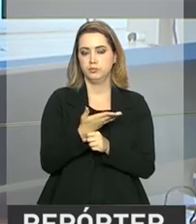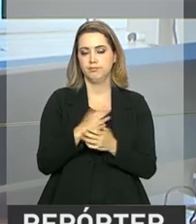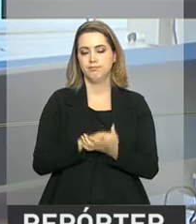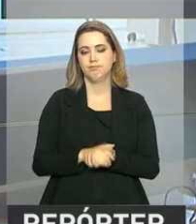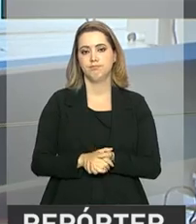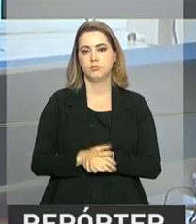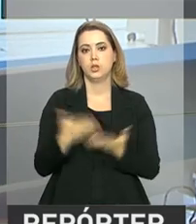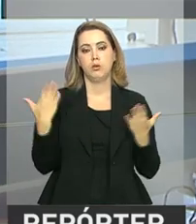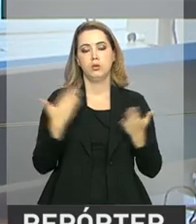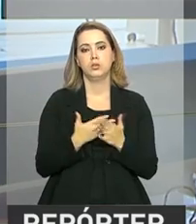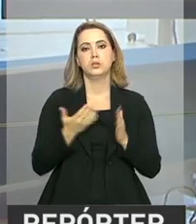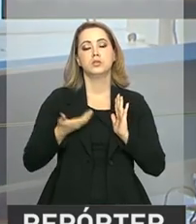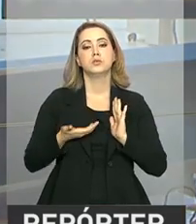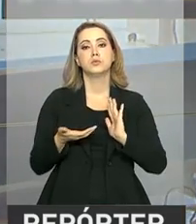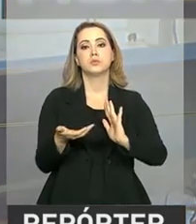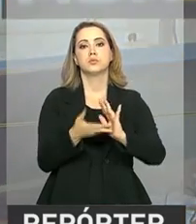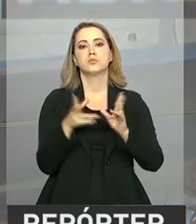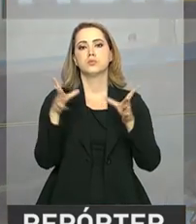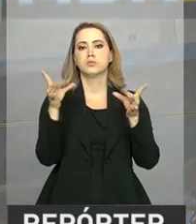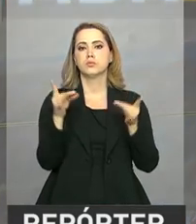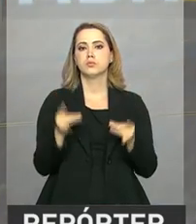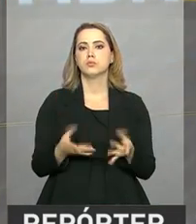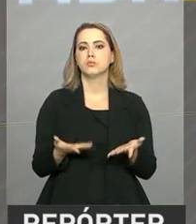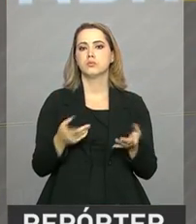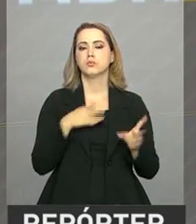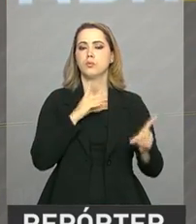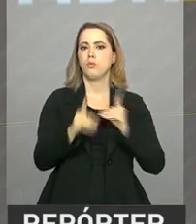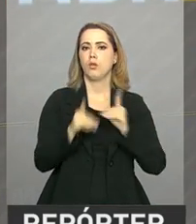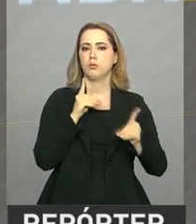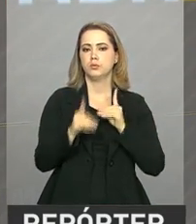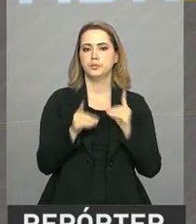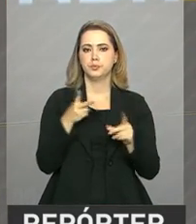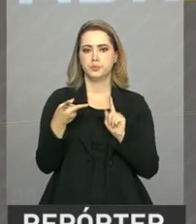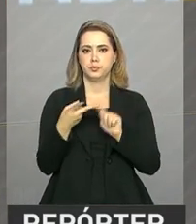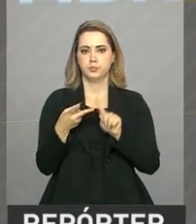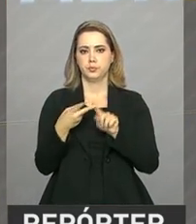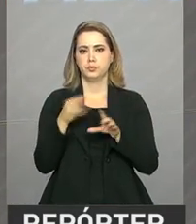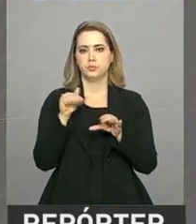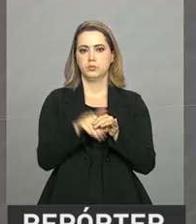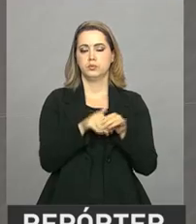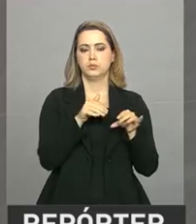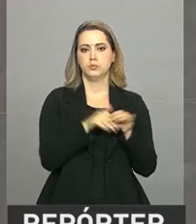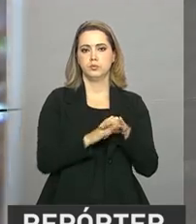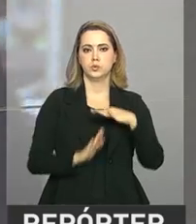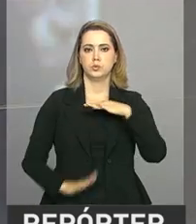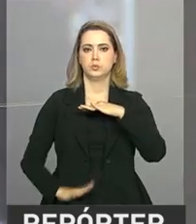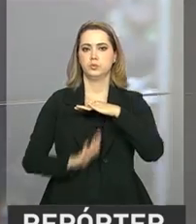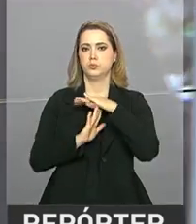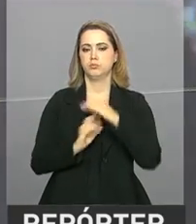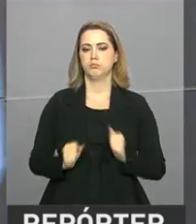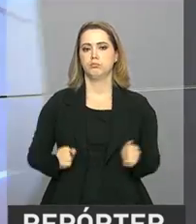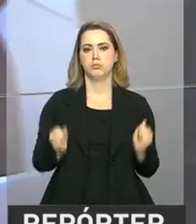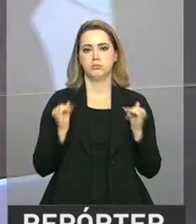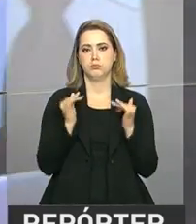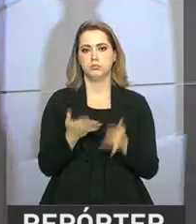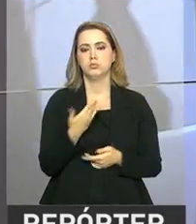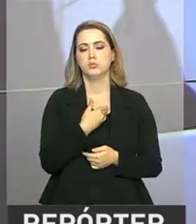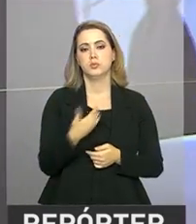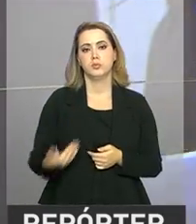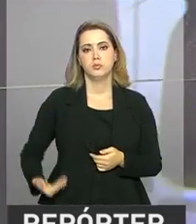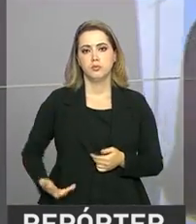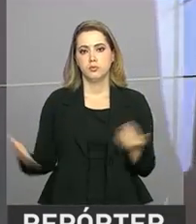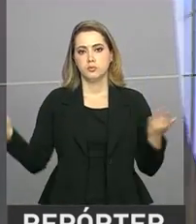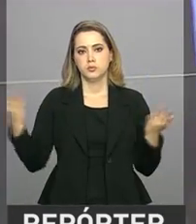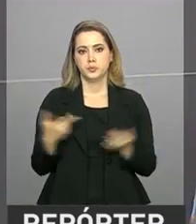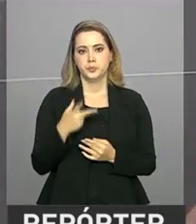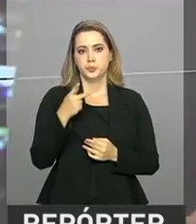agora à Câmara dos Deputados para ver como estão os debates para a votação em segundo turno da PEC que limita os gastos públicos. Ao vivo, o repórter Paulo